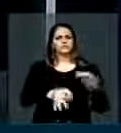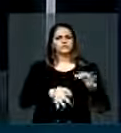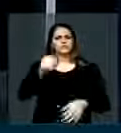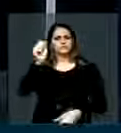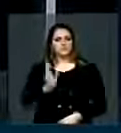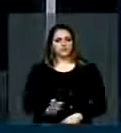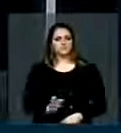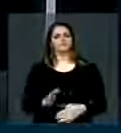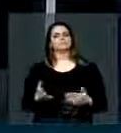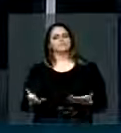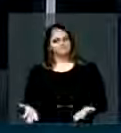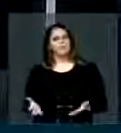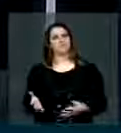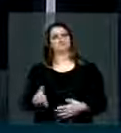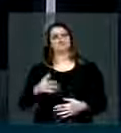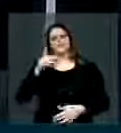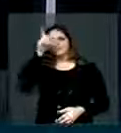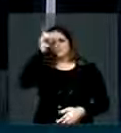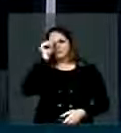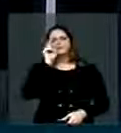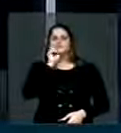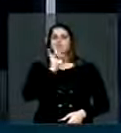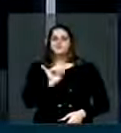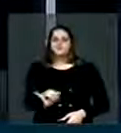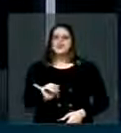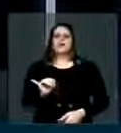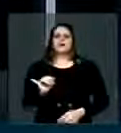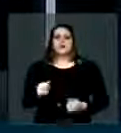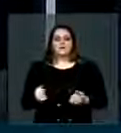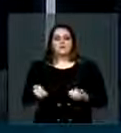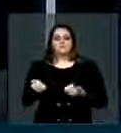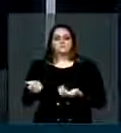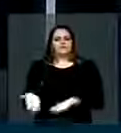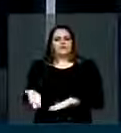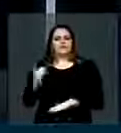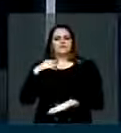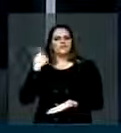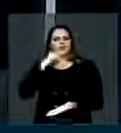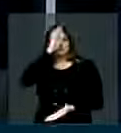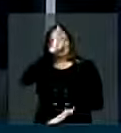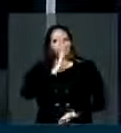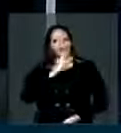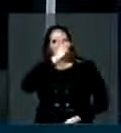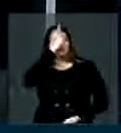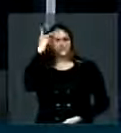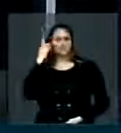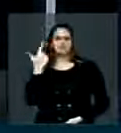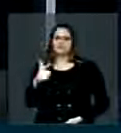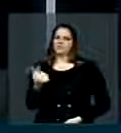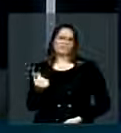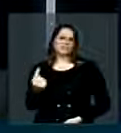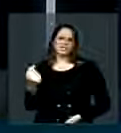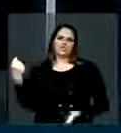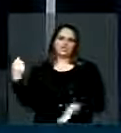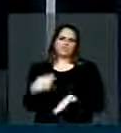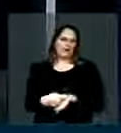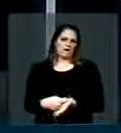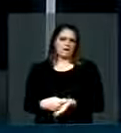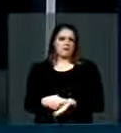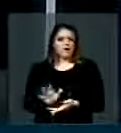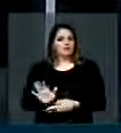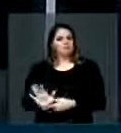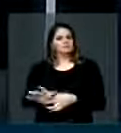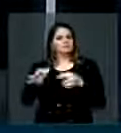país. E aí sim, nós vamos estar dando àqueles que não têm condições de contratar um advogado, o auxílio